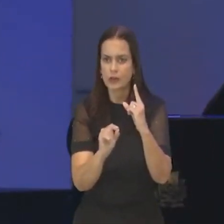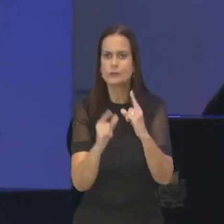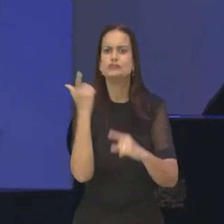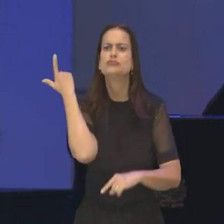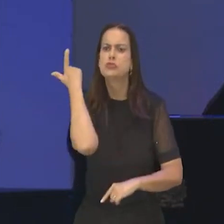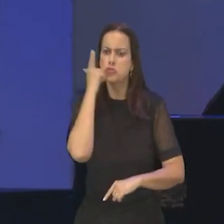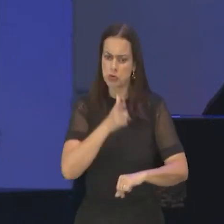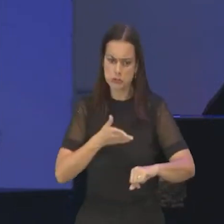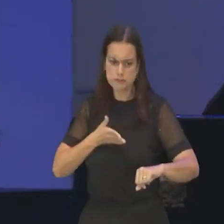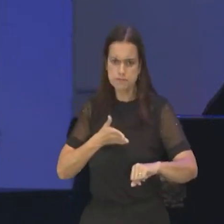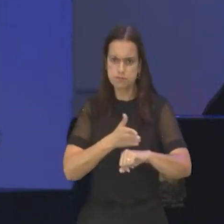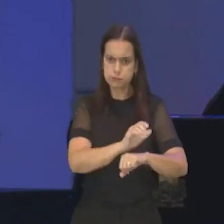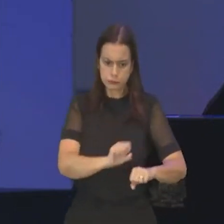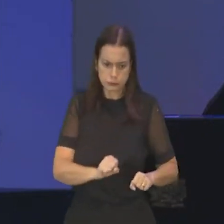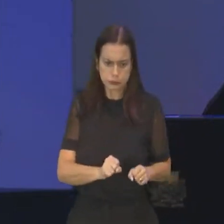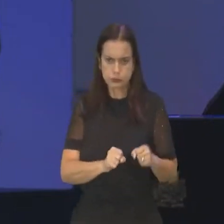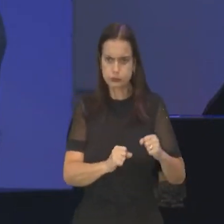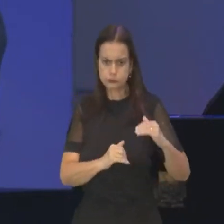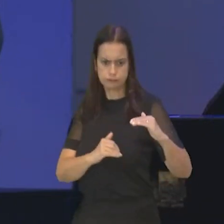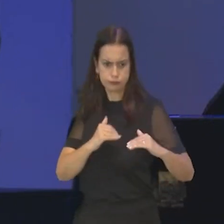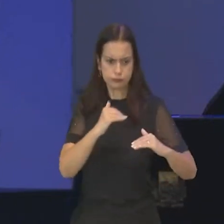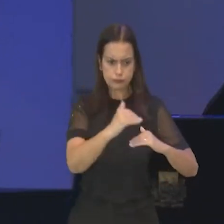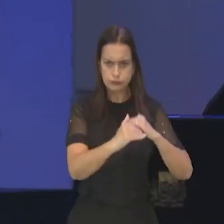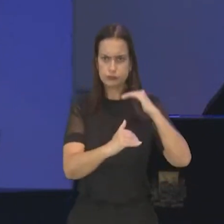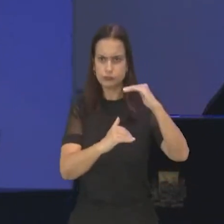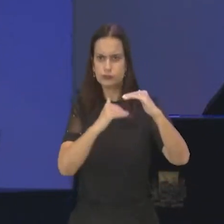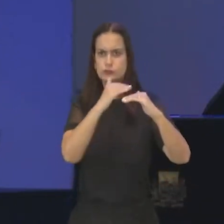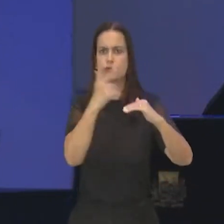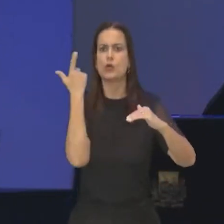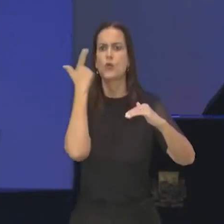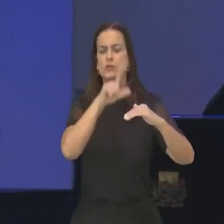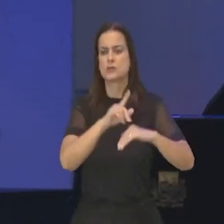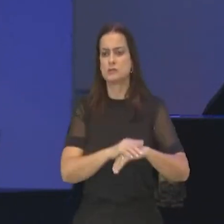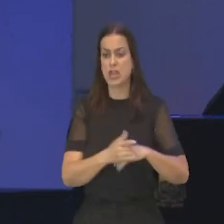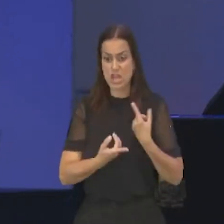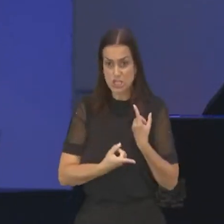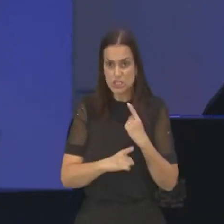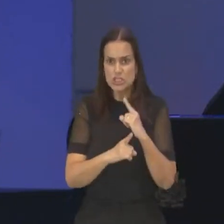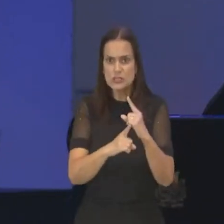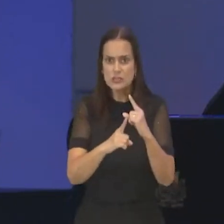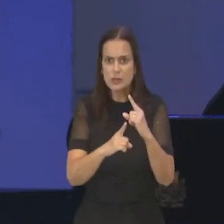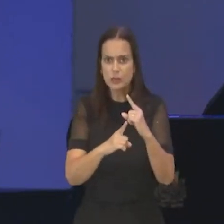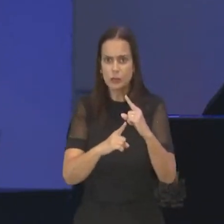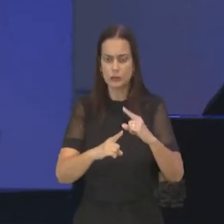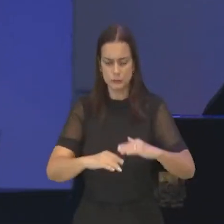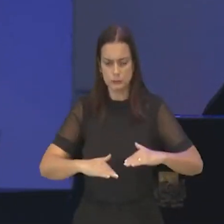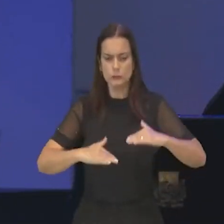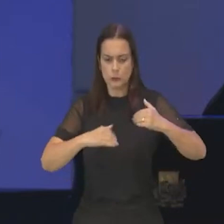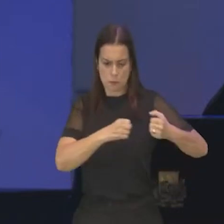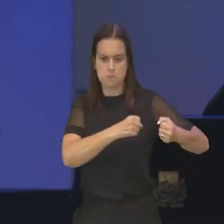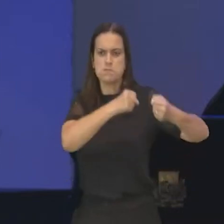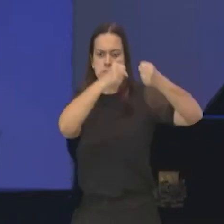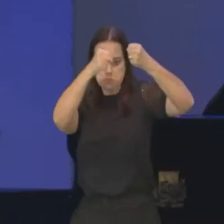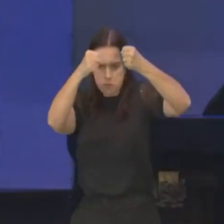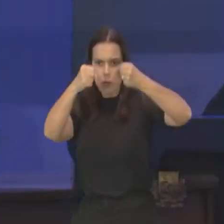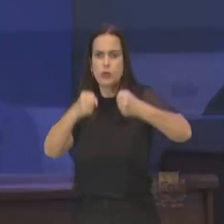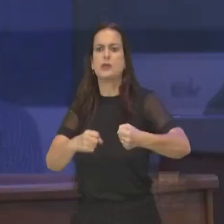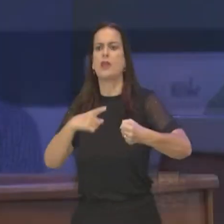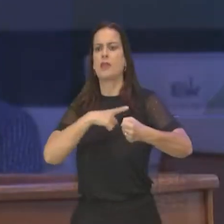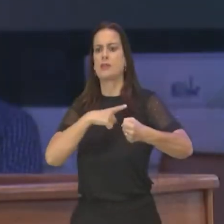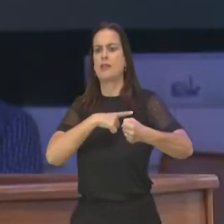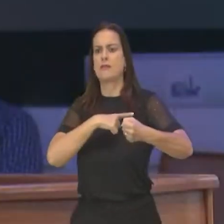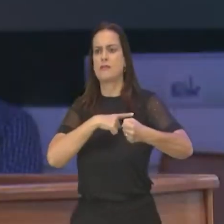romperam, os discípulos avançaram, os discípulos se revestiram de autoridade e abraçando